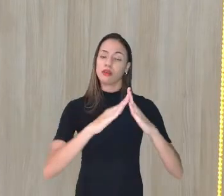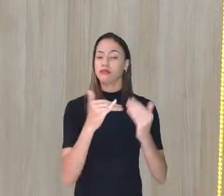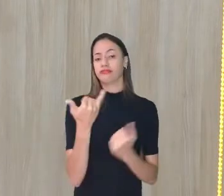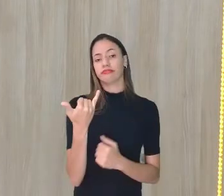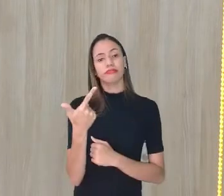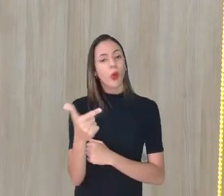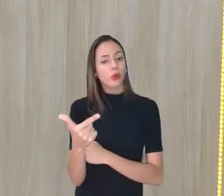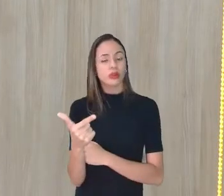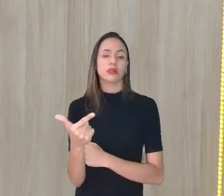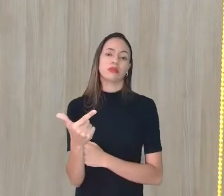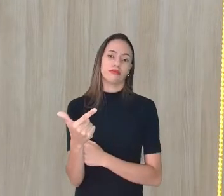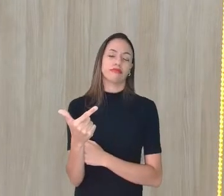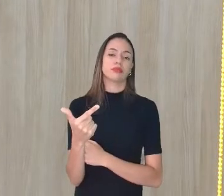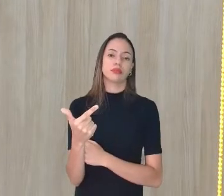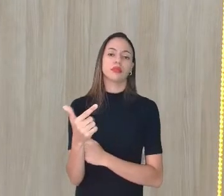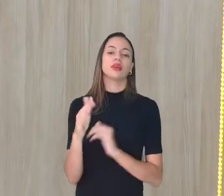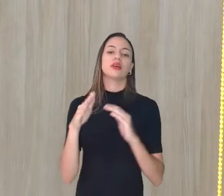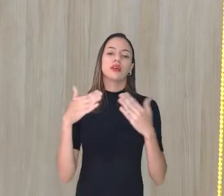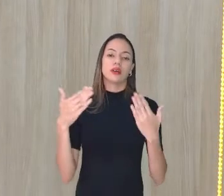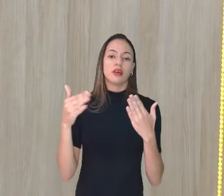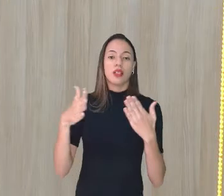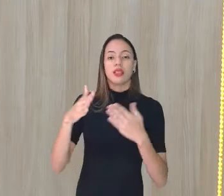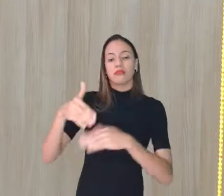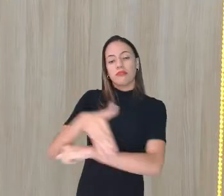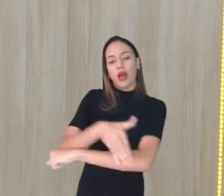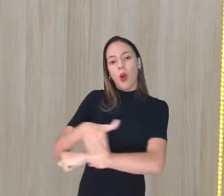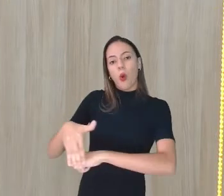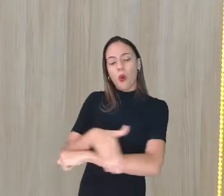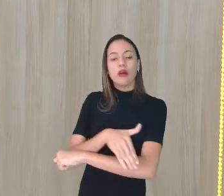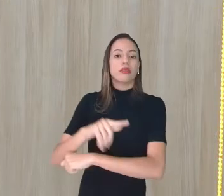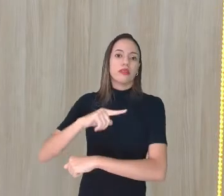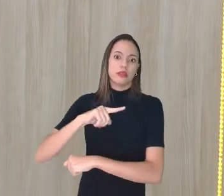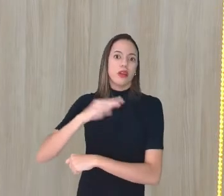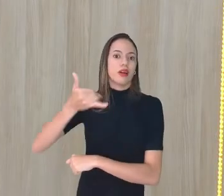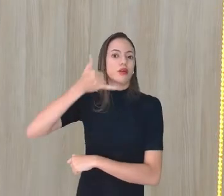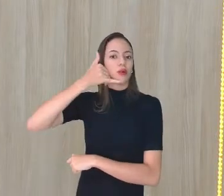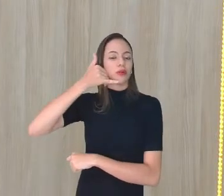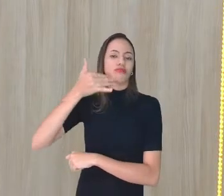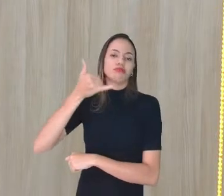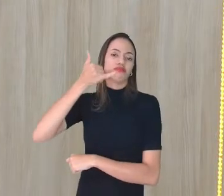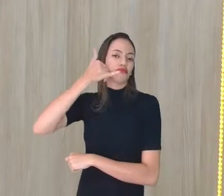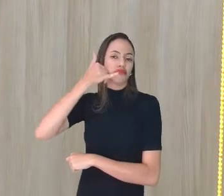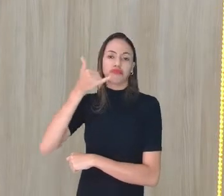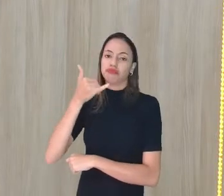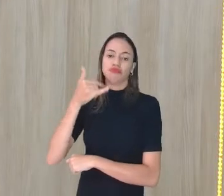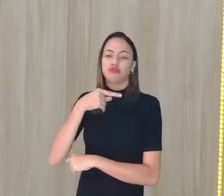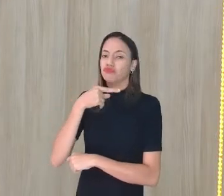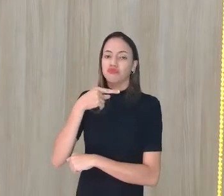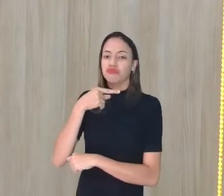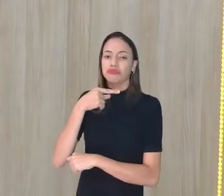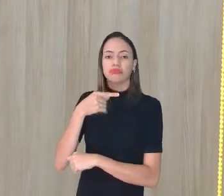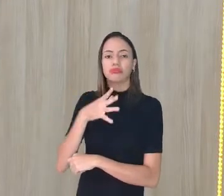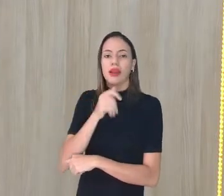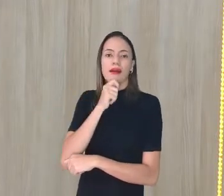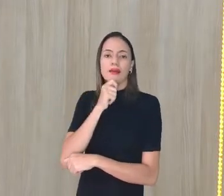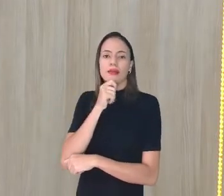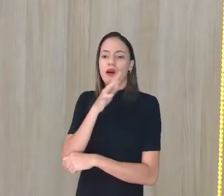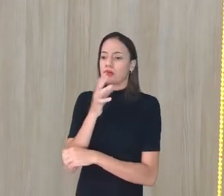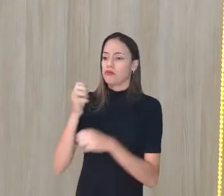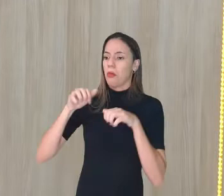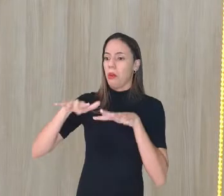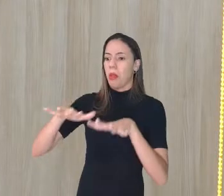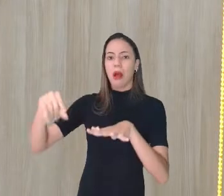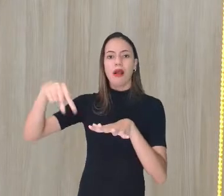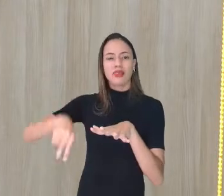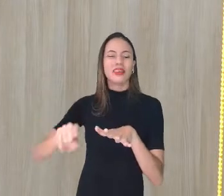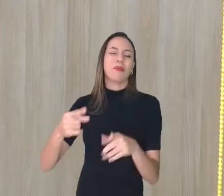Telefone fixo, tá? Então, quando o celular não tinha chegado ainda no mundo, e por muito tempo, mesmo com o celular, né? Que ainda era